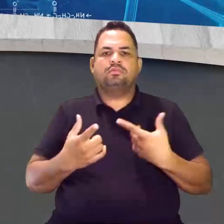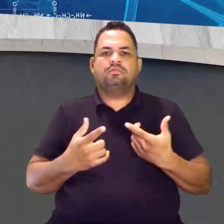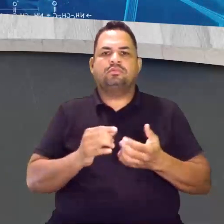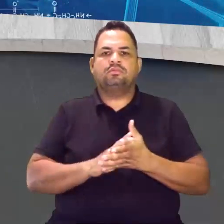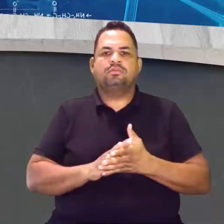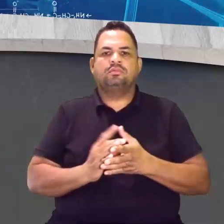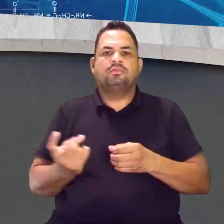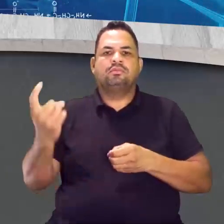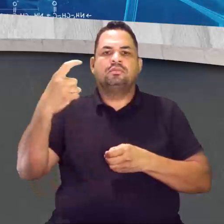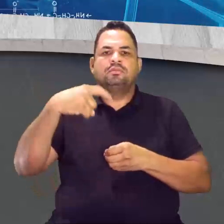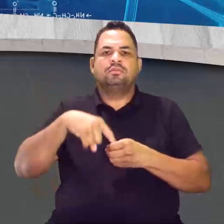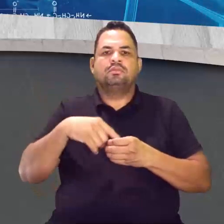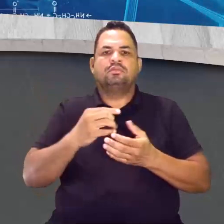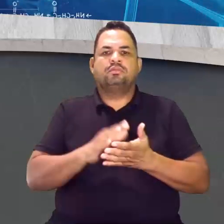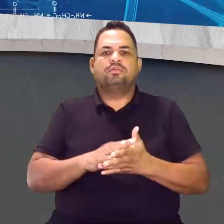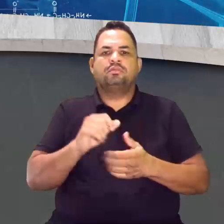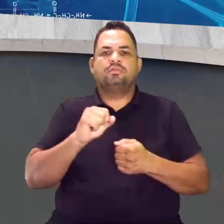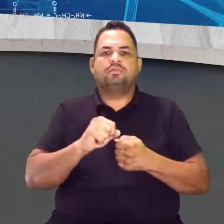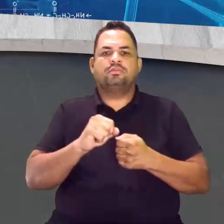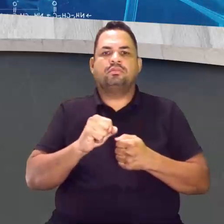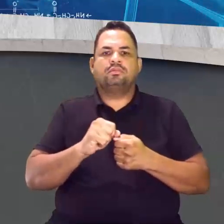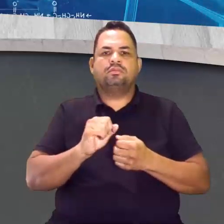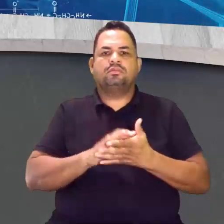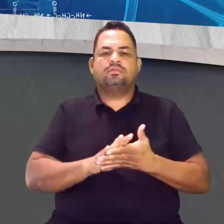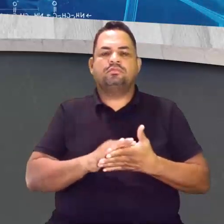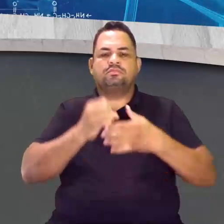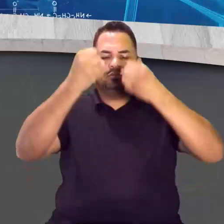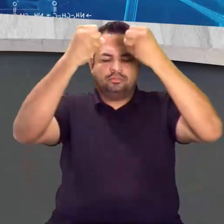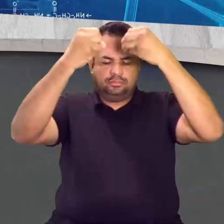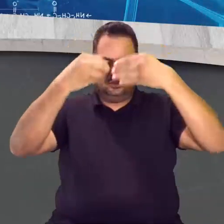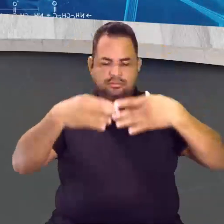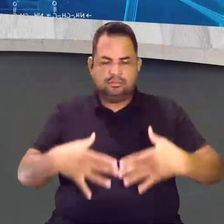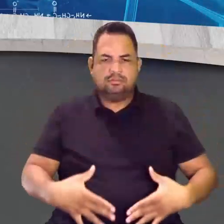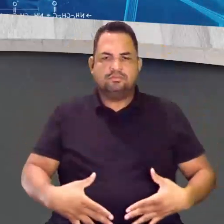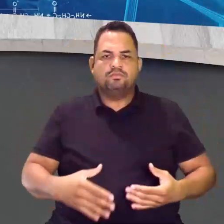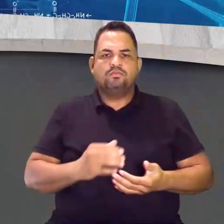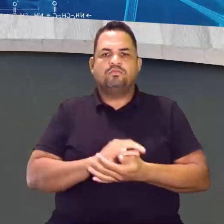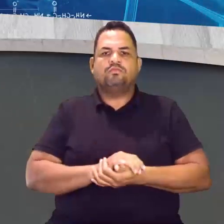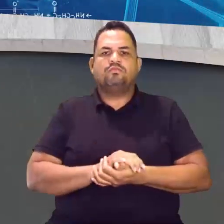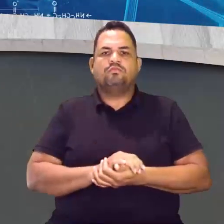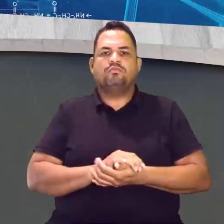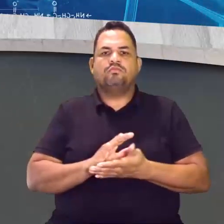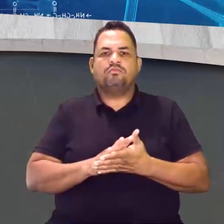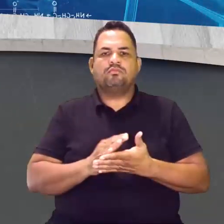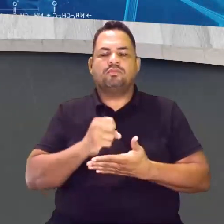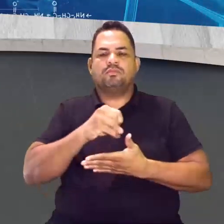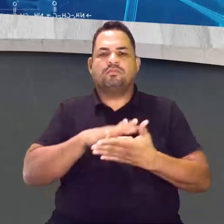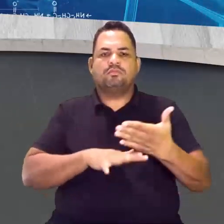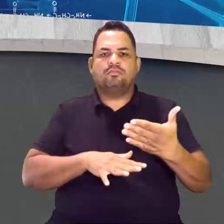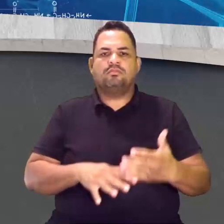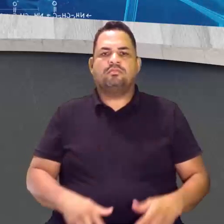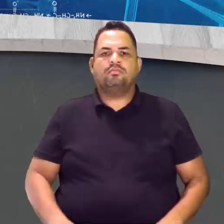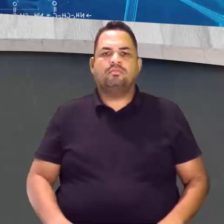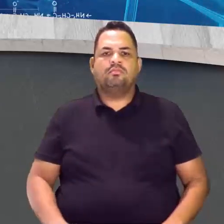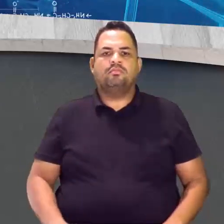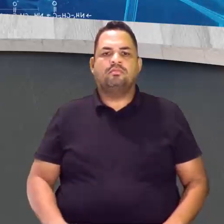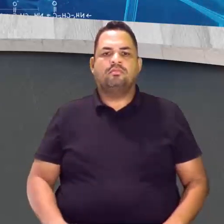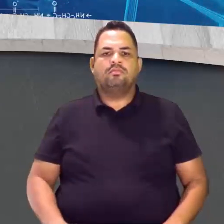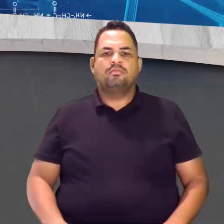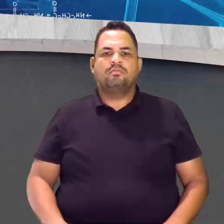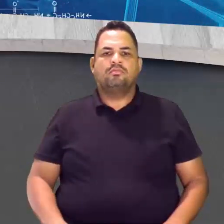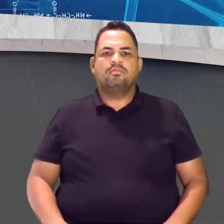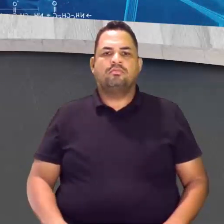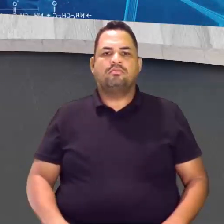logo voltaremos para fazer aquele comentário da sua atividade e